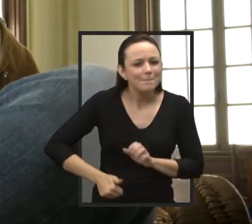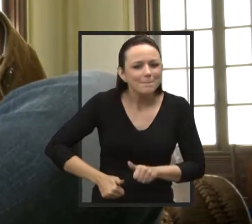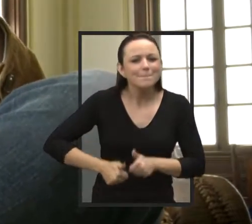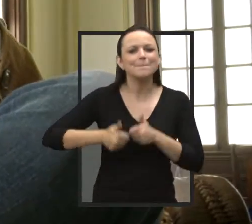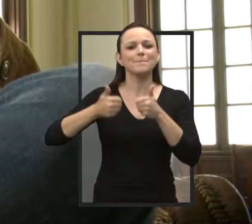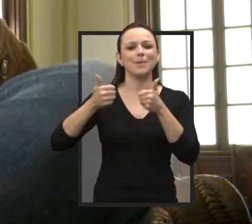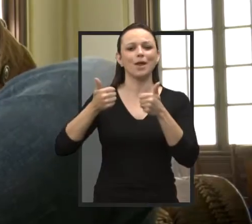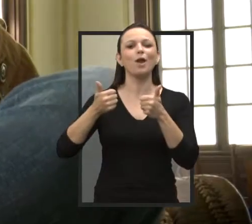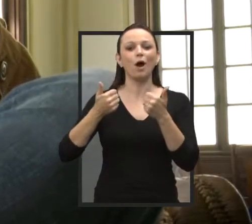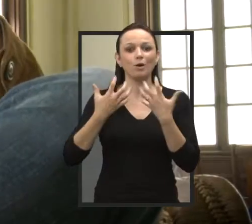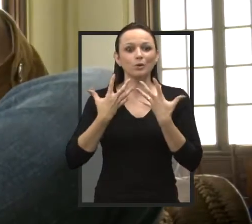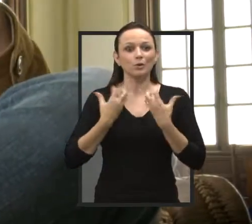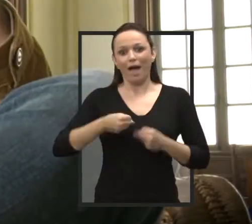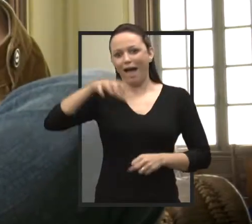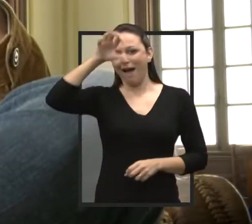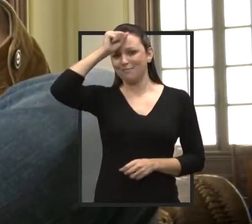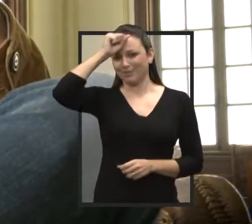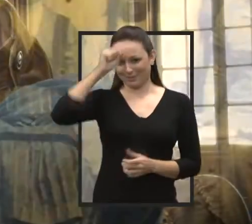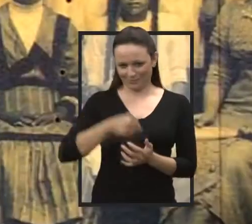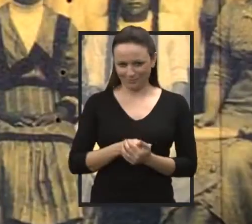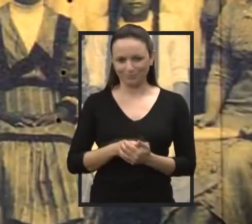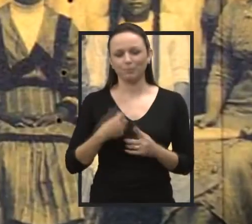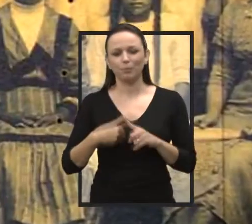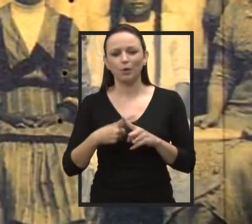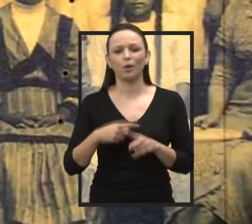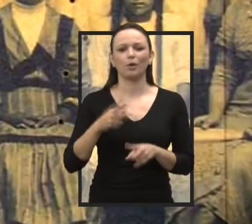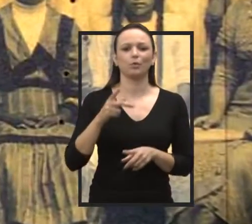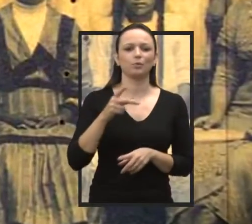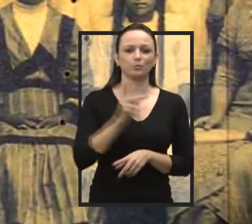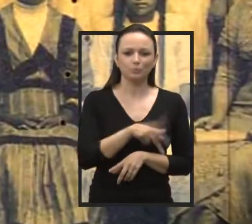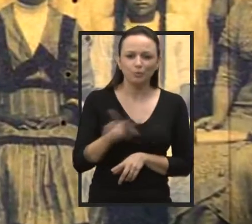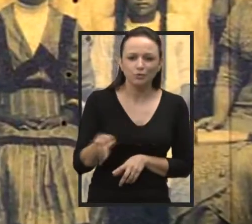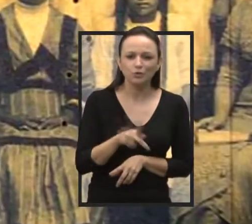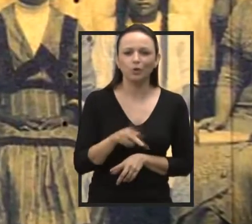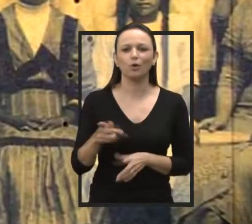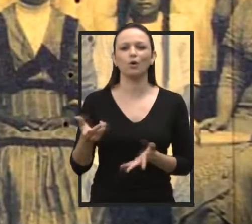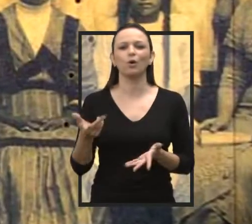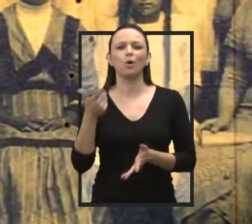melhor absorção, ou seja, para que os professores